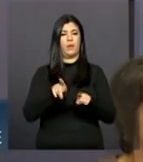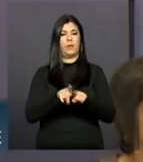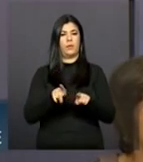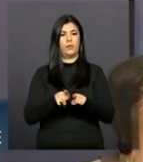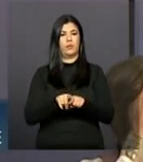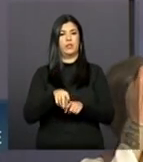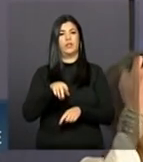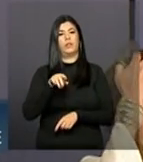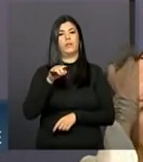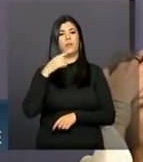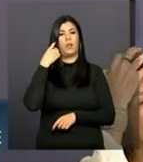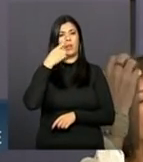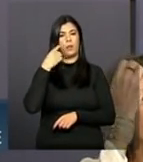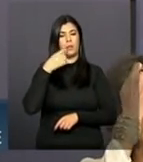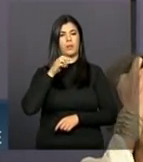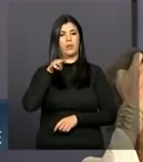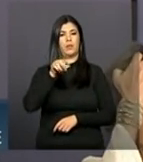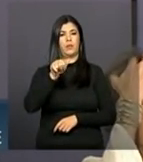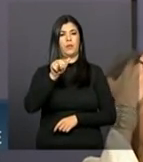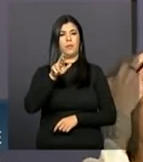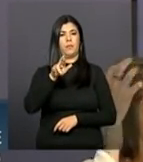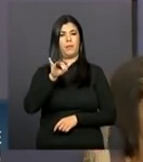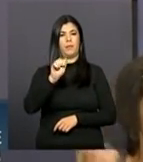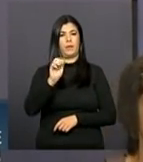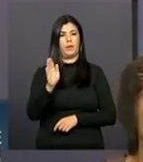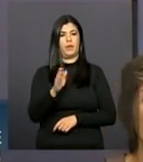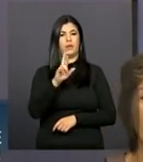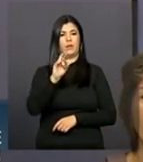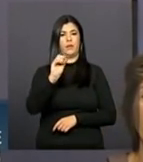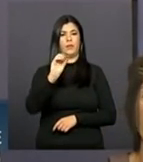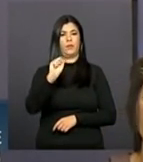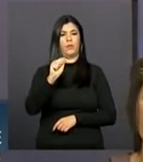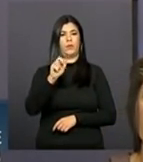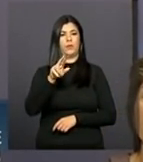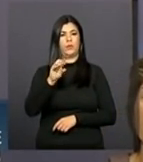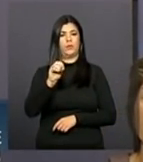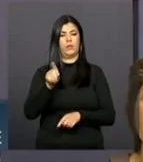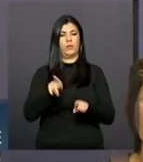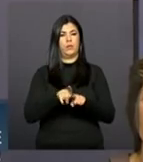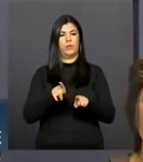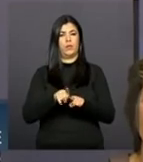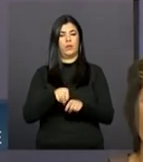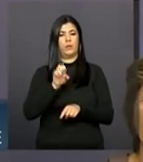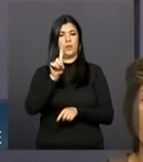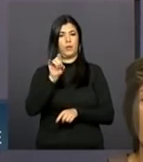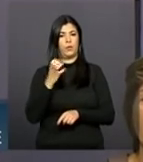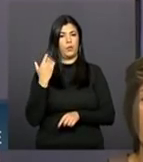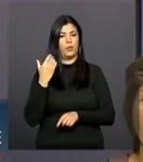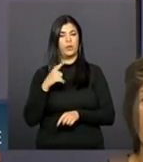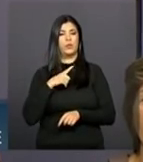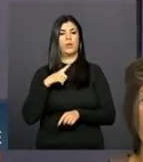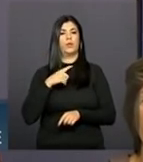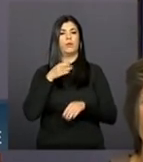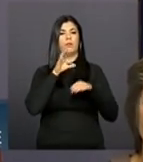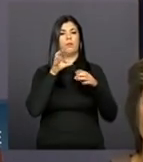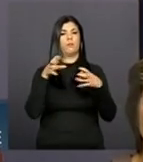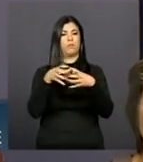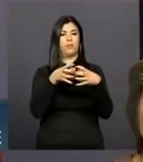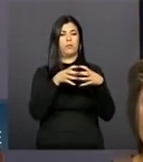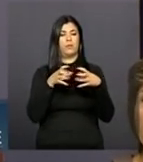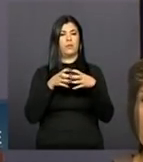Rosário queria também cumprimentar os ex-integrantes da comissão nacional da